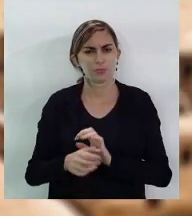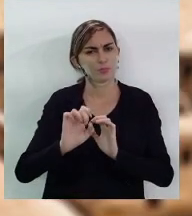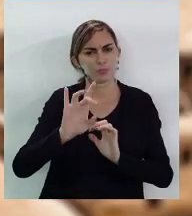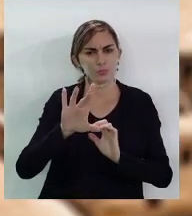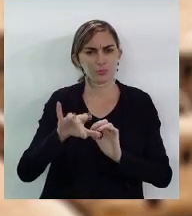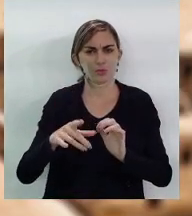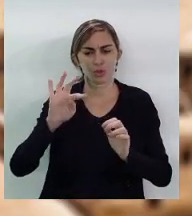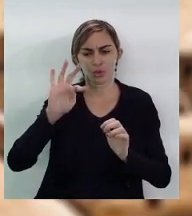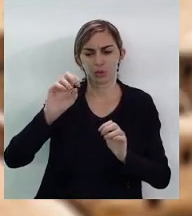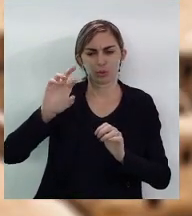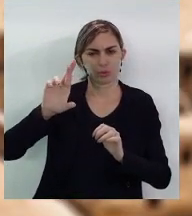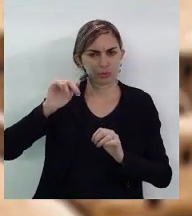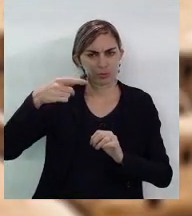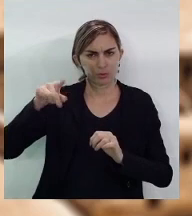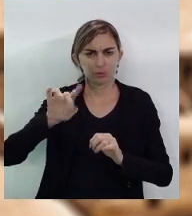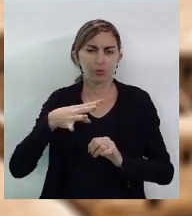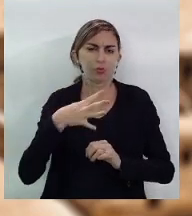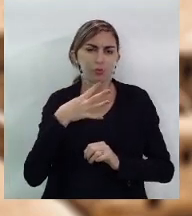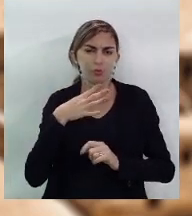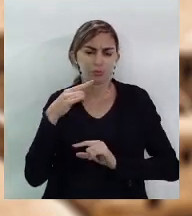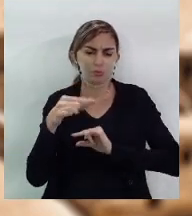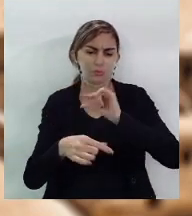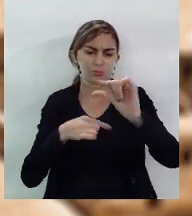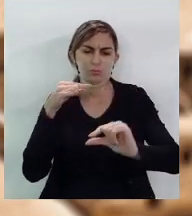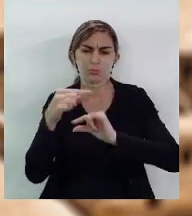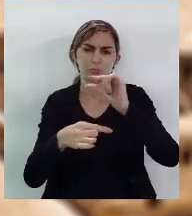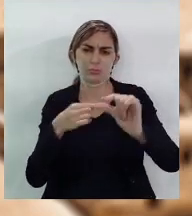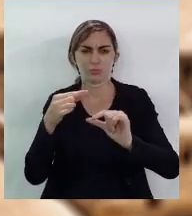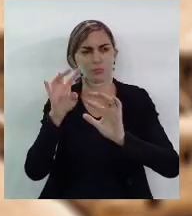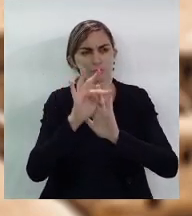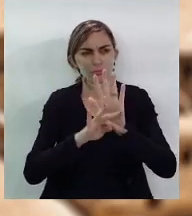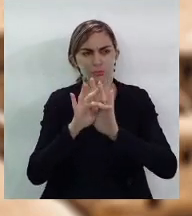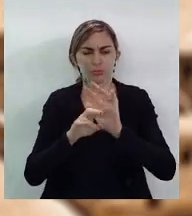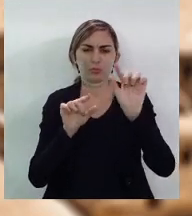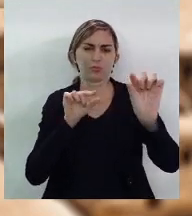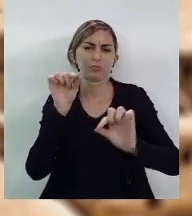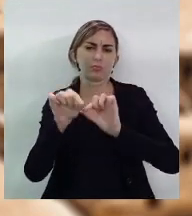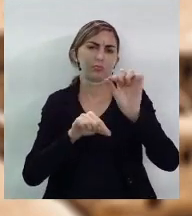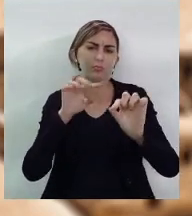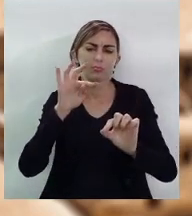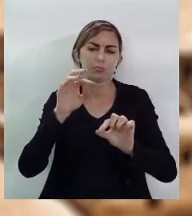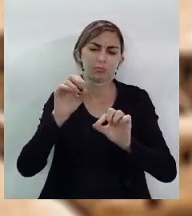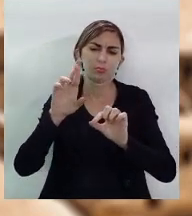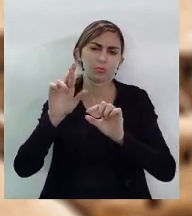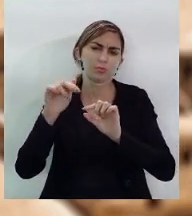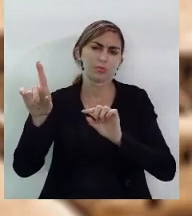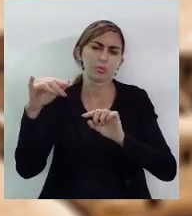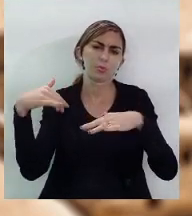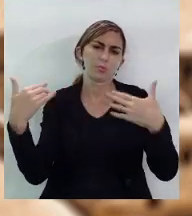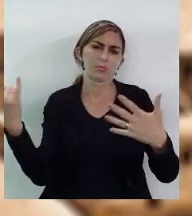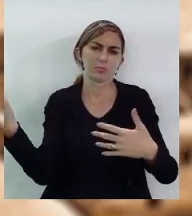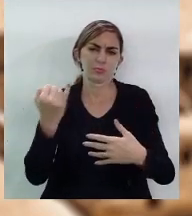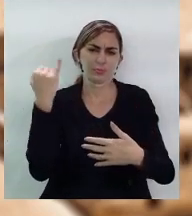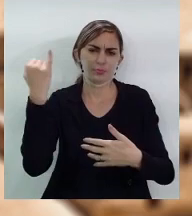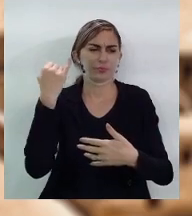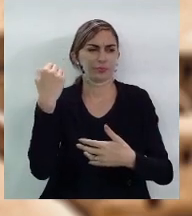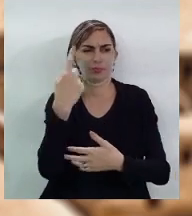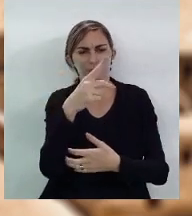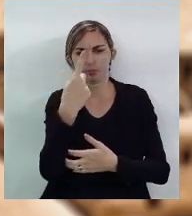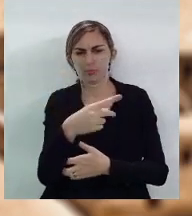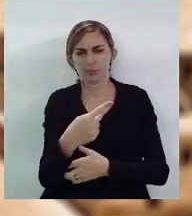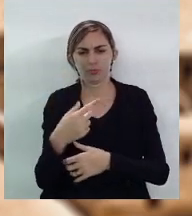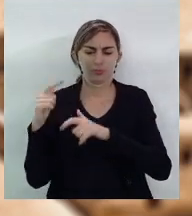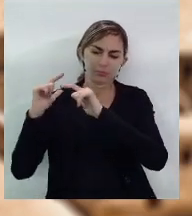Sobre a Torá, vamos conhecer agora um pouco sobre esse texto. O que é a Torá? Qual a importância dele para